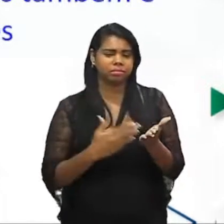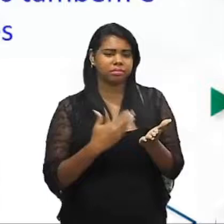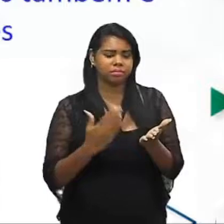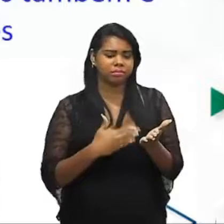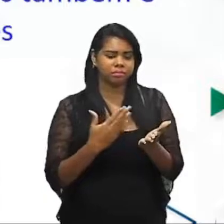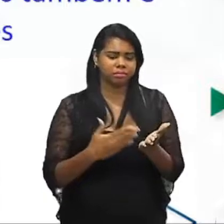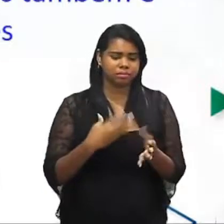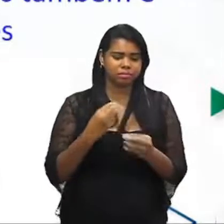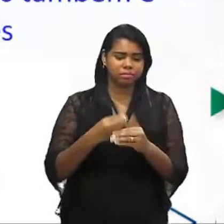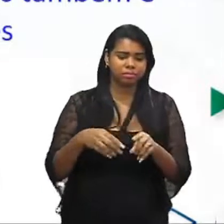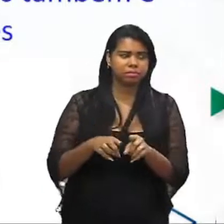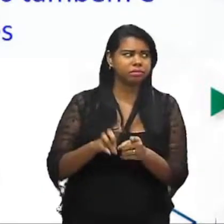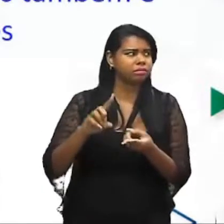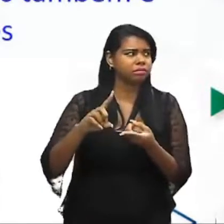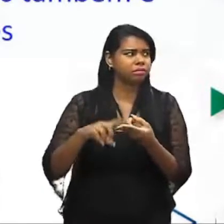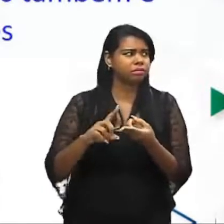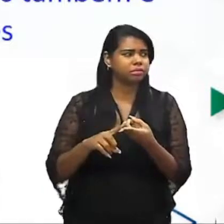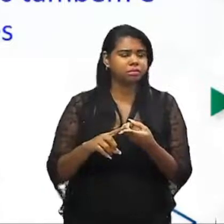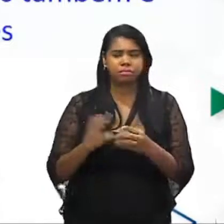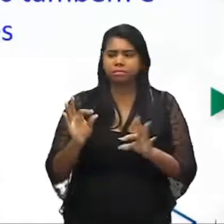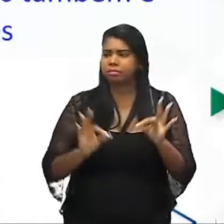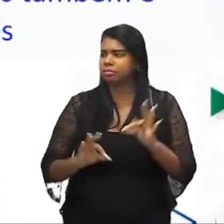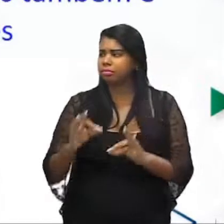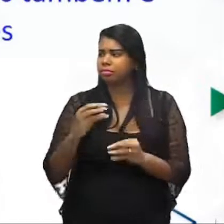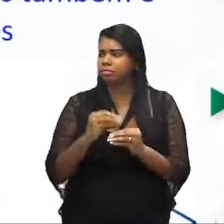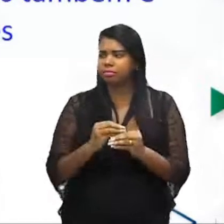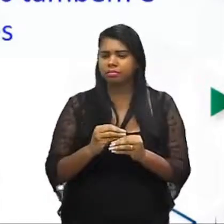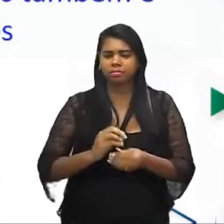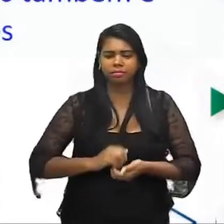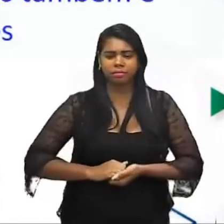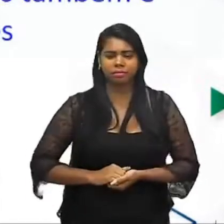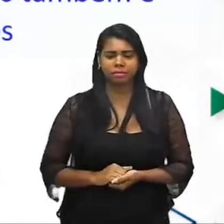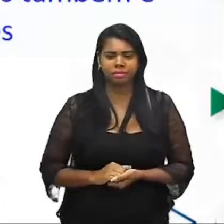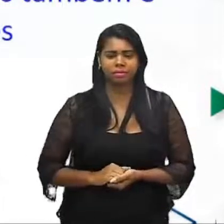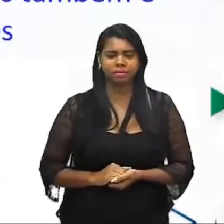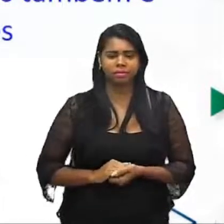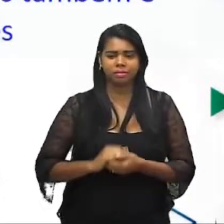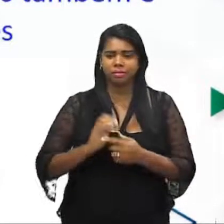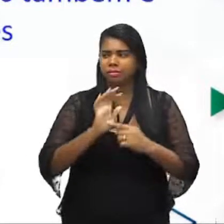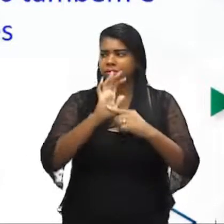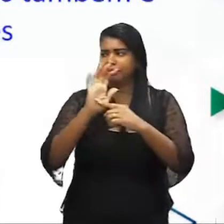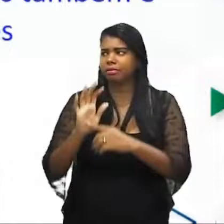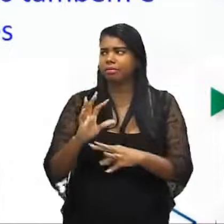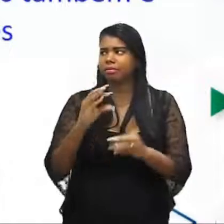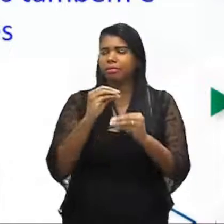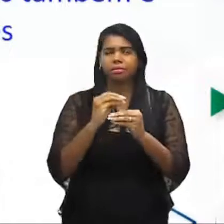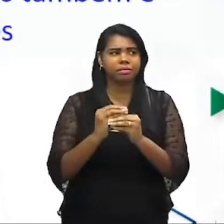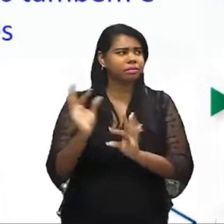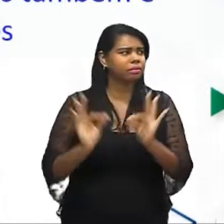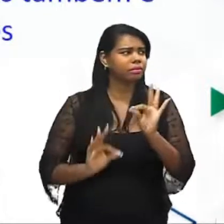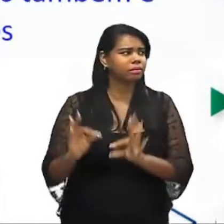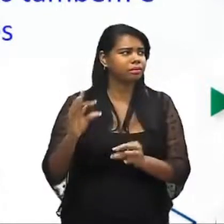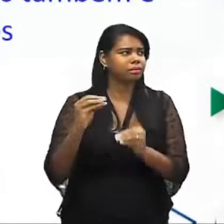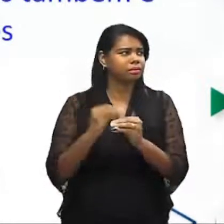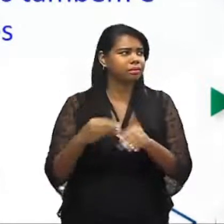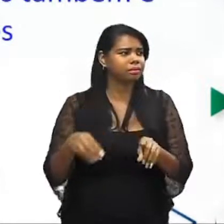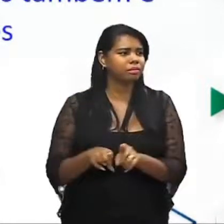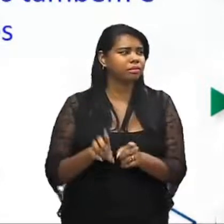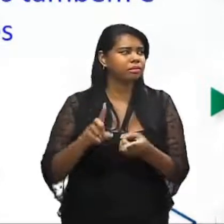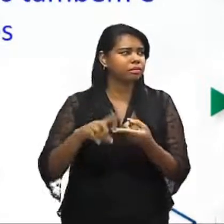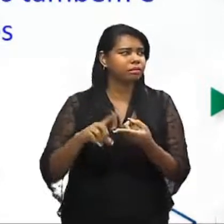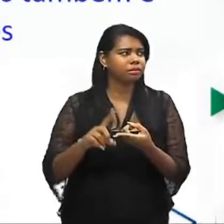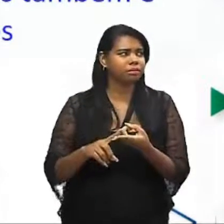sua obra. Então, esse espaço, Casa Bajado, ele junta todos esses elementos, né,